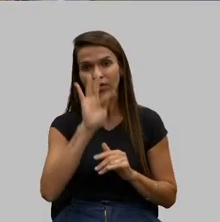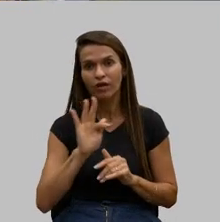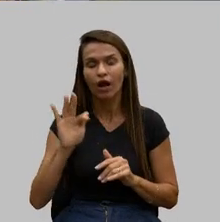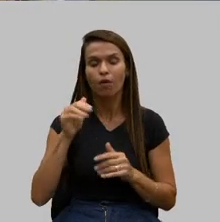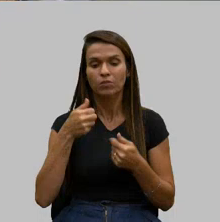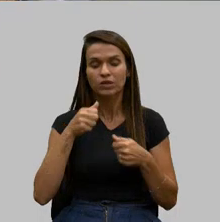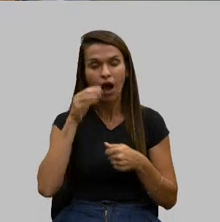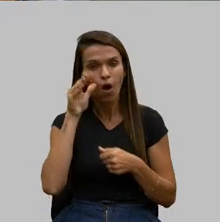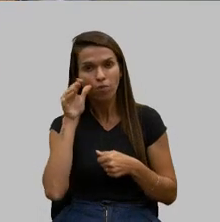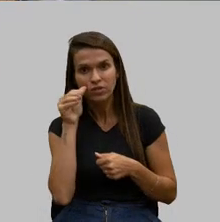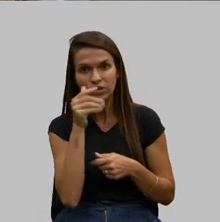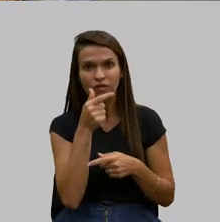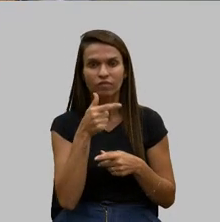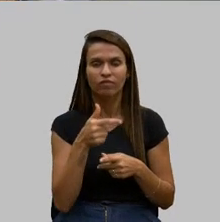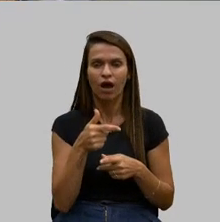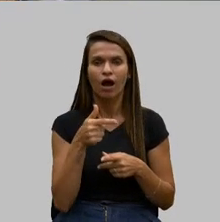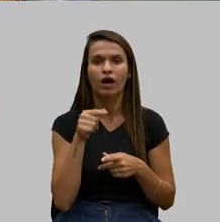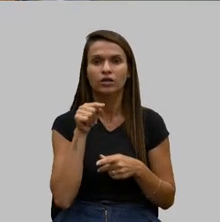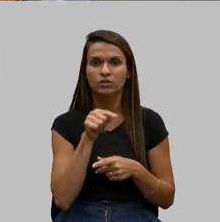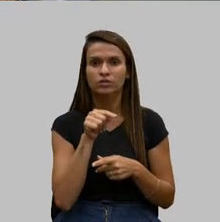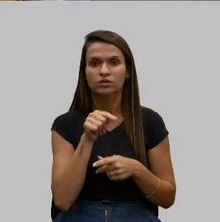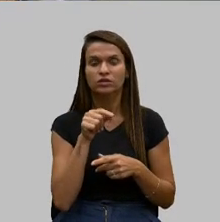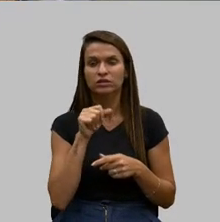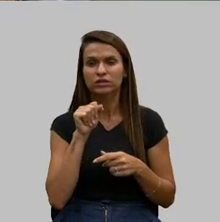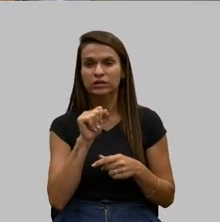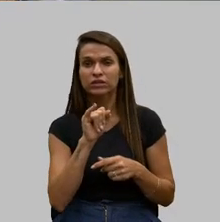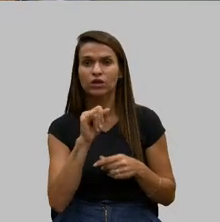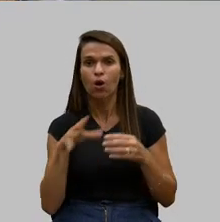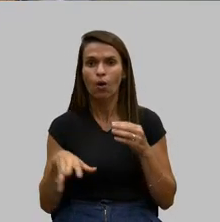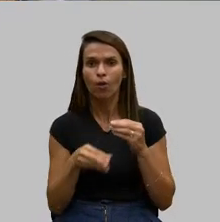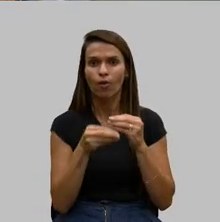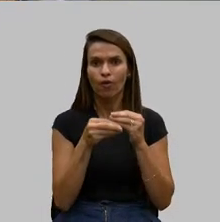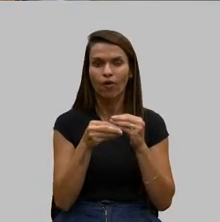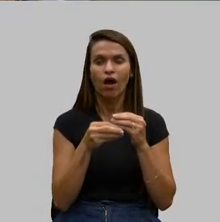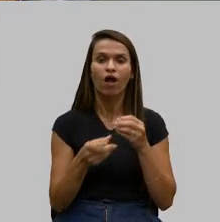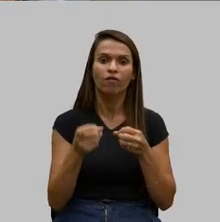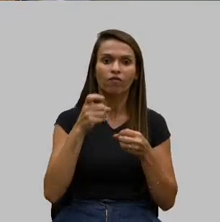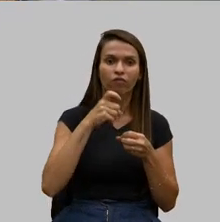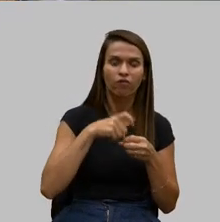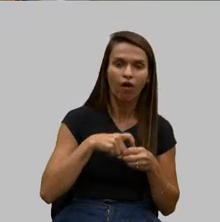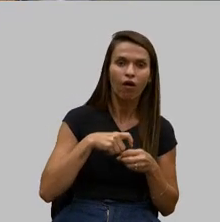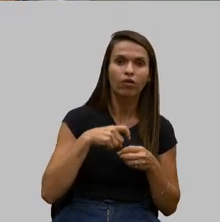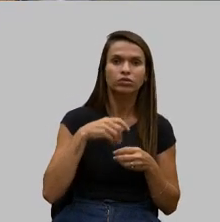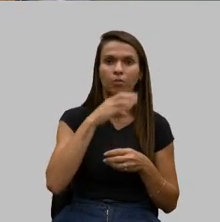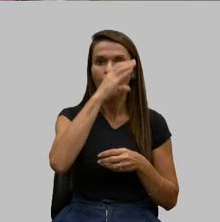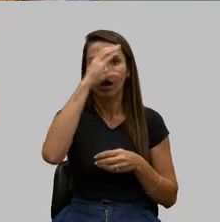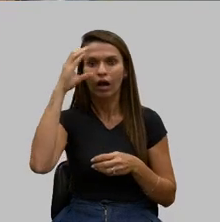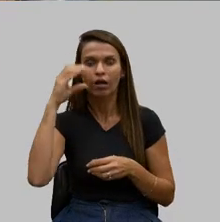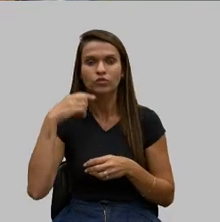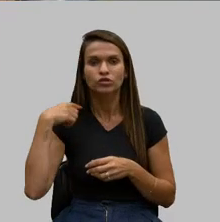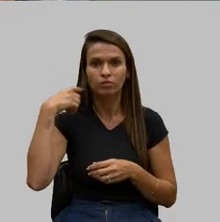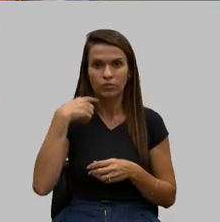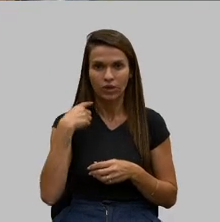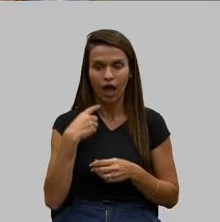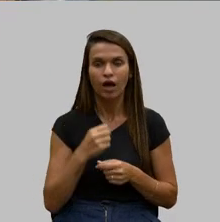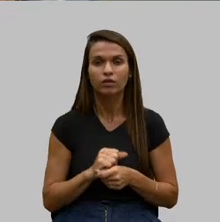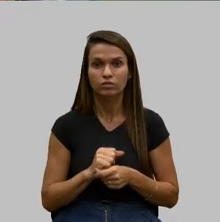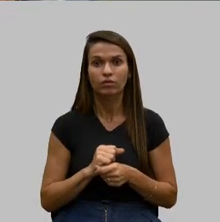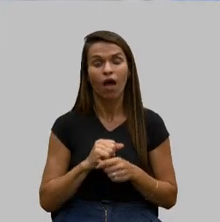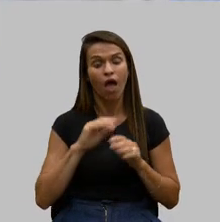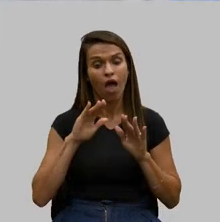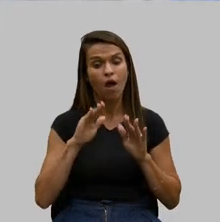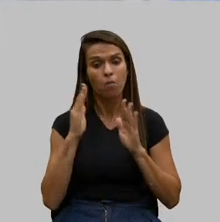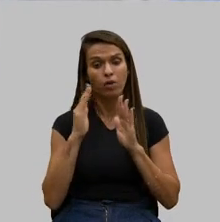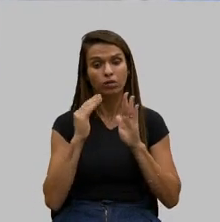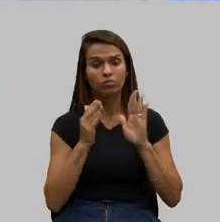observar porque se a gente fizer alguma emenda nesse momento ele volta pra câmara dos deputados e a gente sabe todo entrado Talvez seja o caso de uma proposta